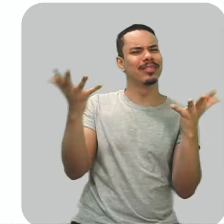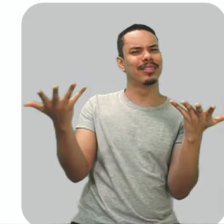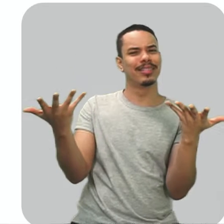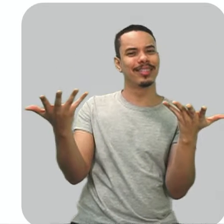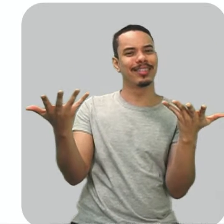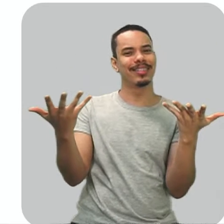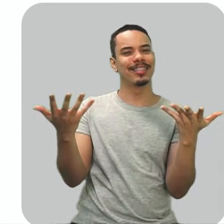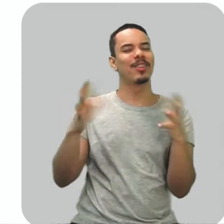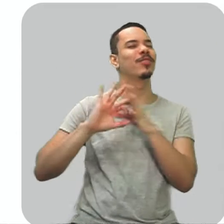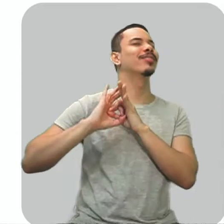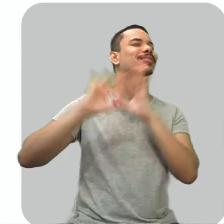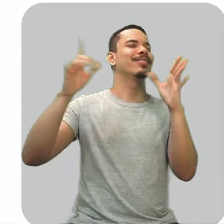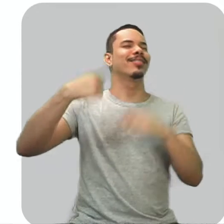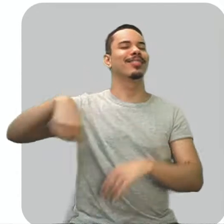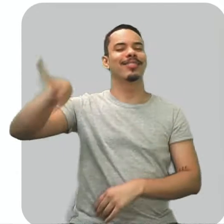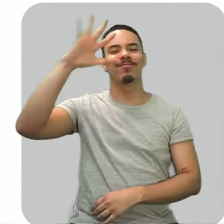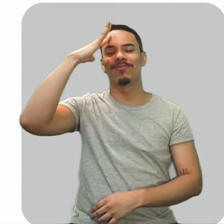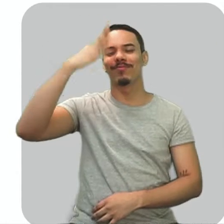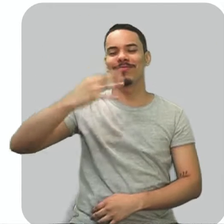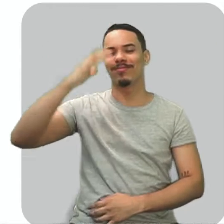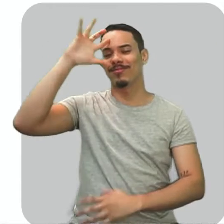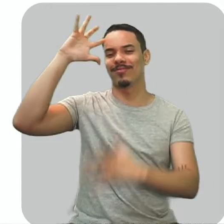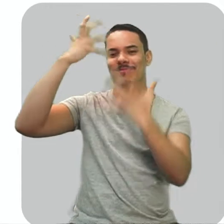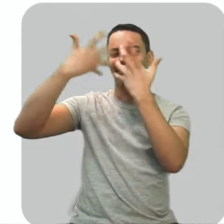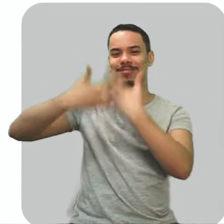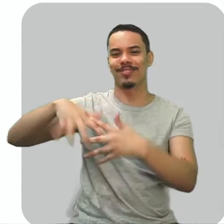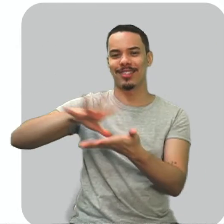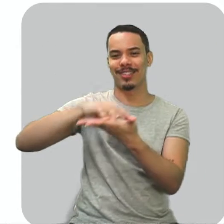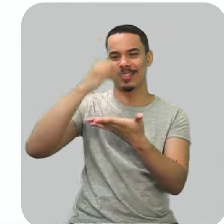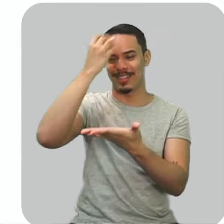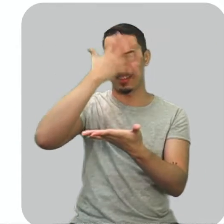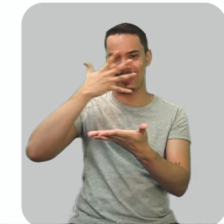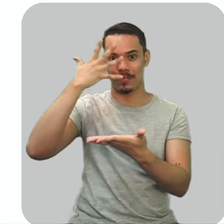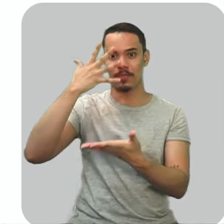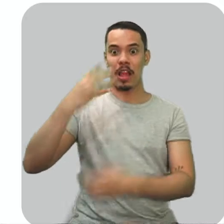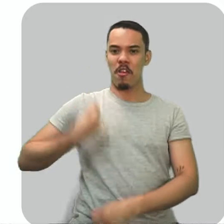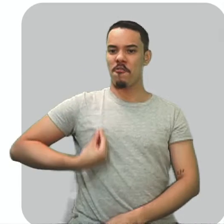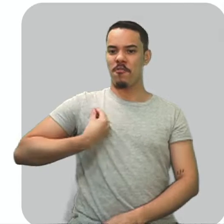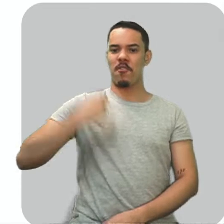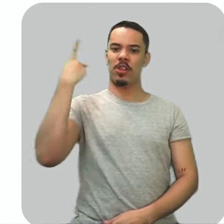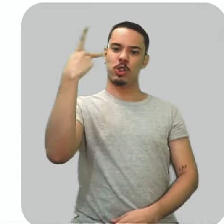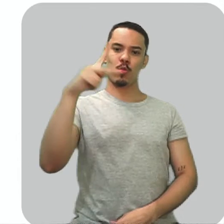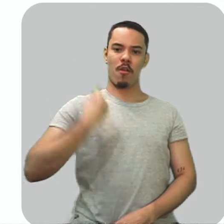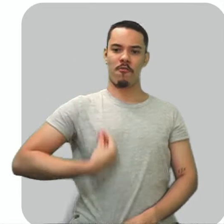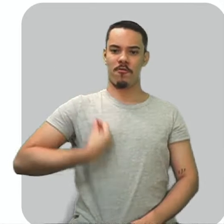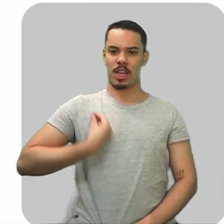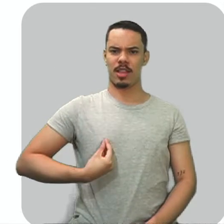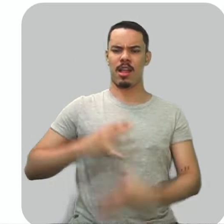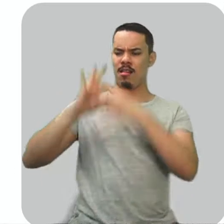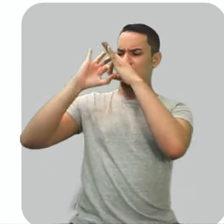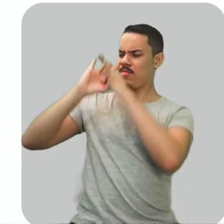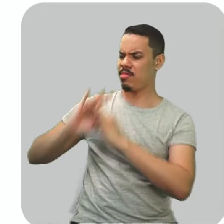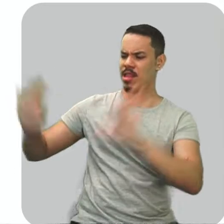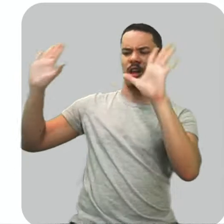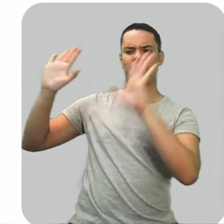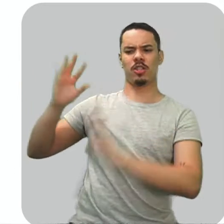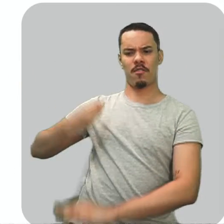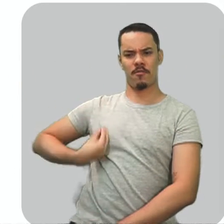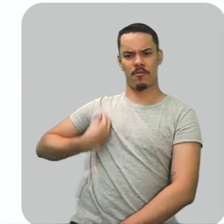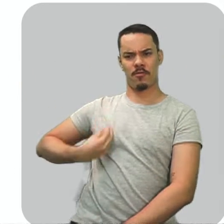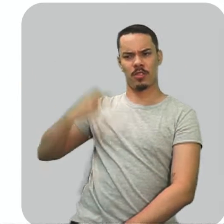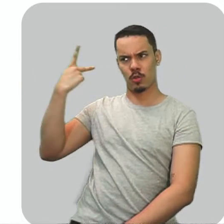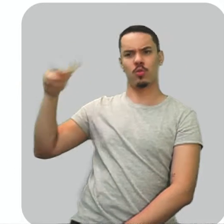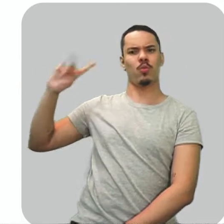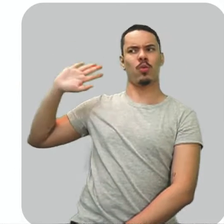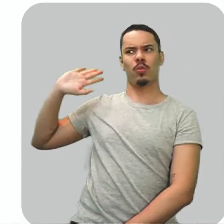vou deixar no a vocês vão interpretar Viva sua vida e deixa a